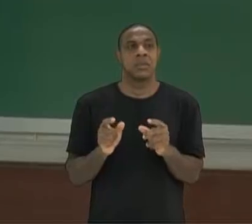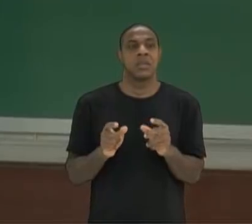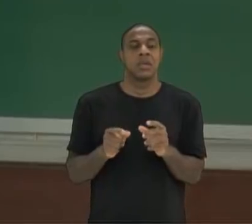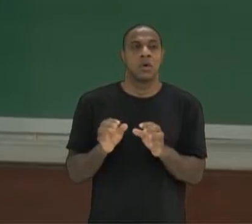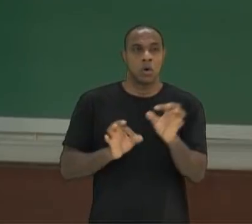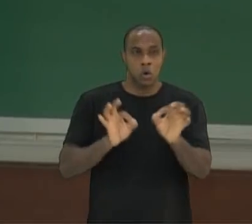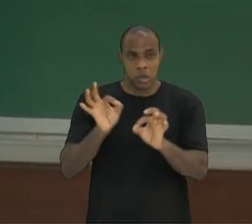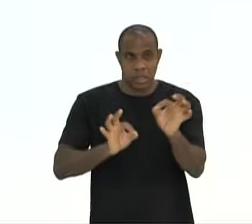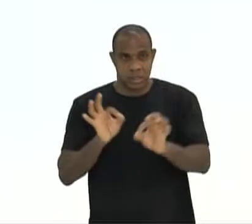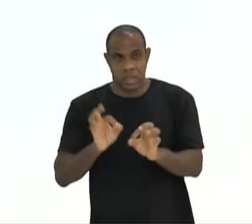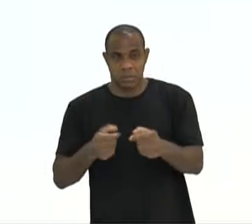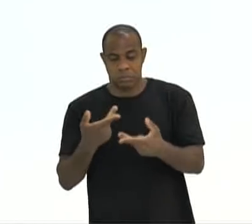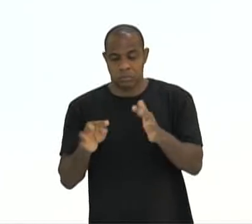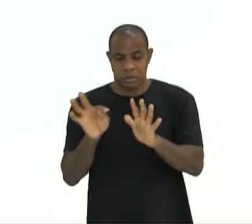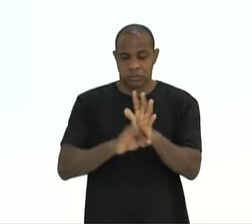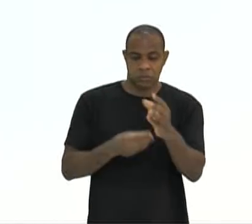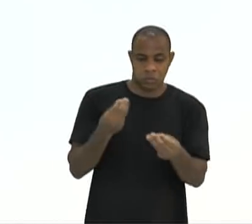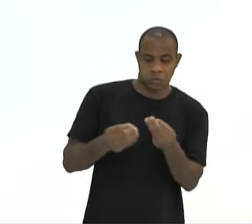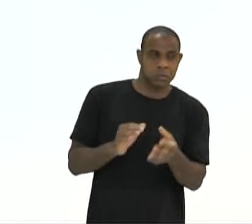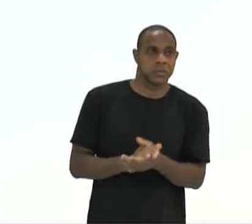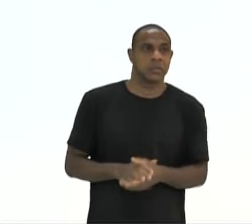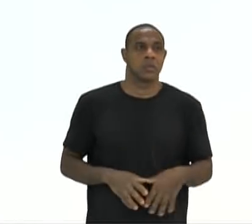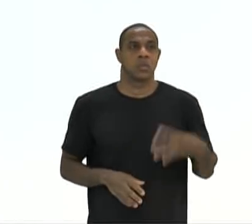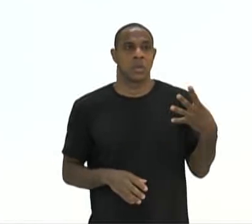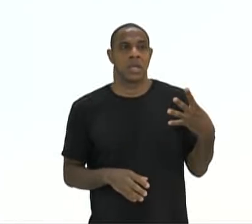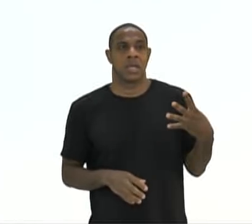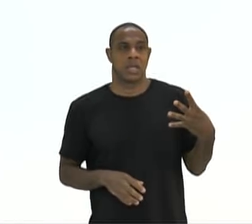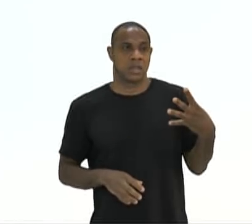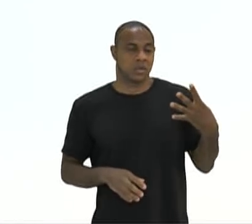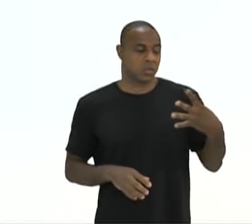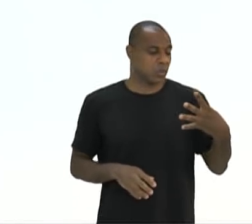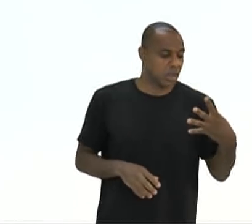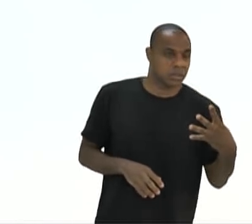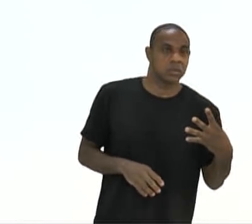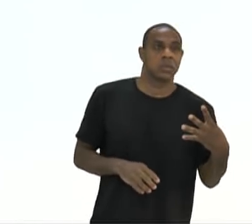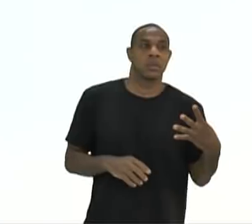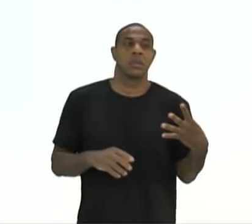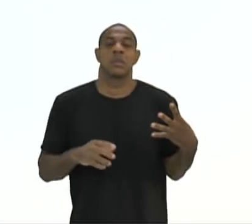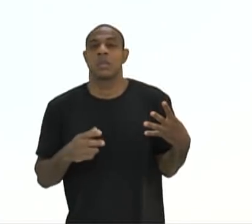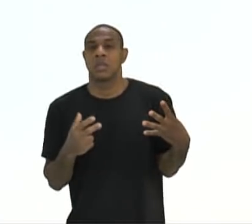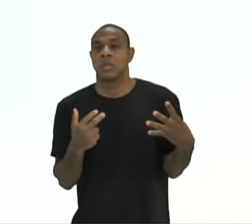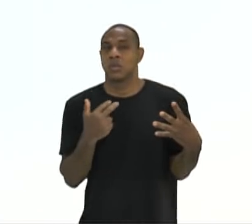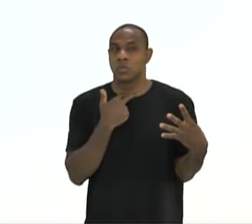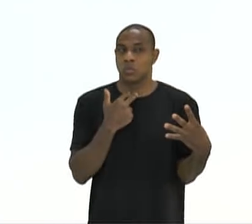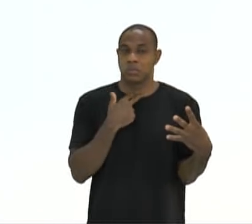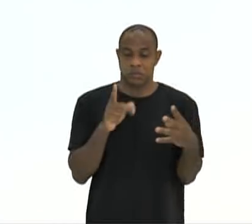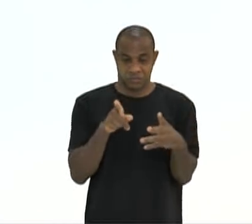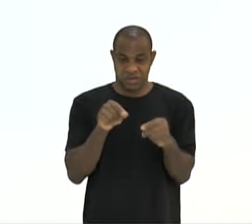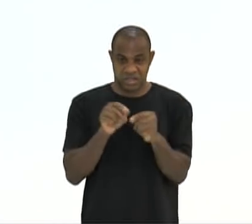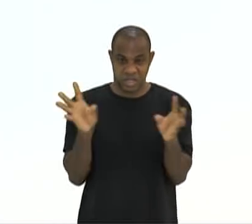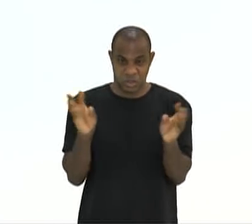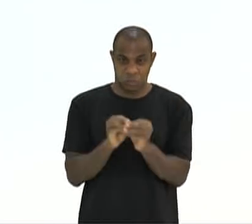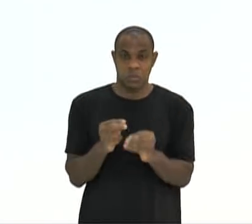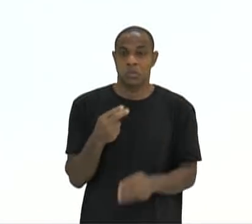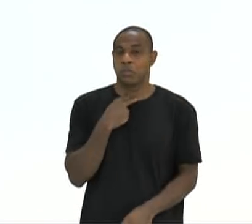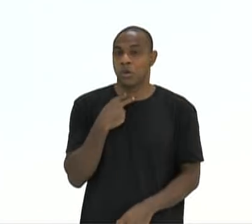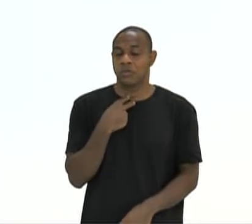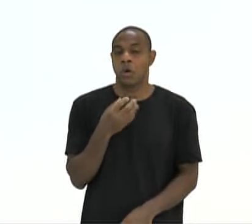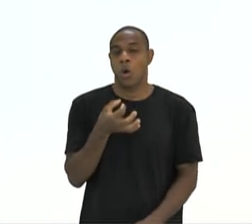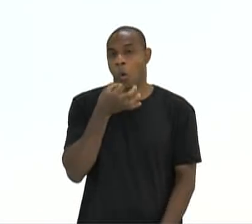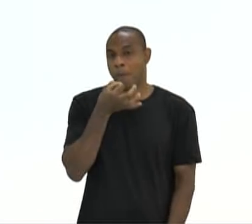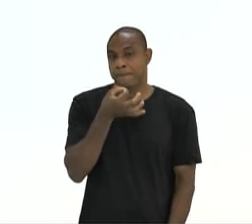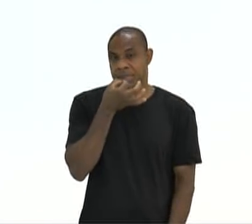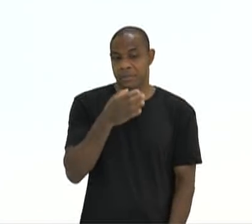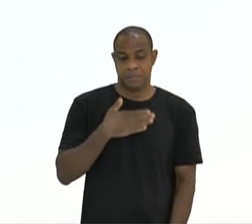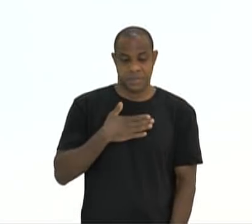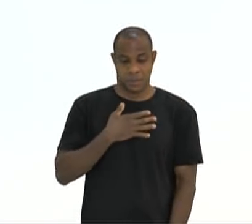passo, não elaborar qualquer juízo de valor ou emitir opinião. Se eu vou fazer um resumo, eu não posso trazer